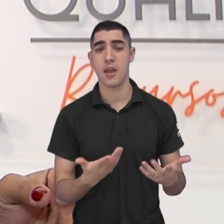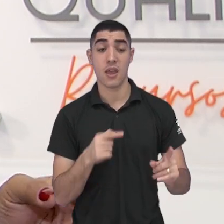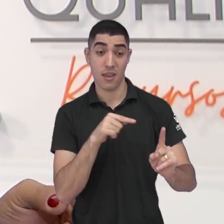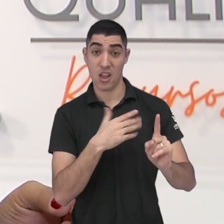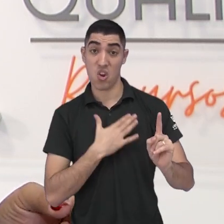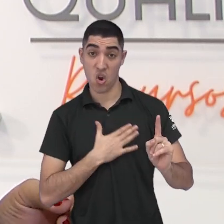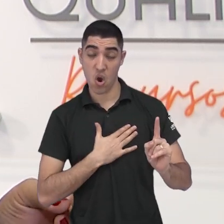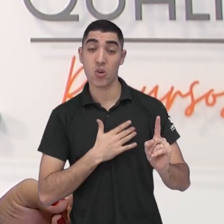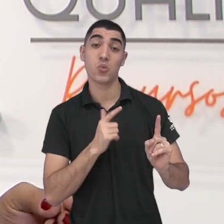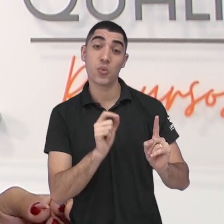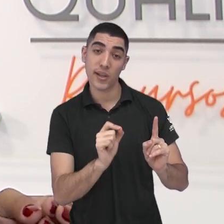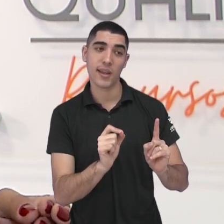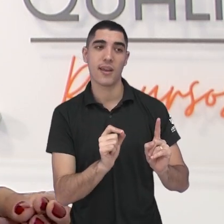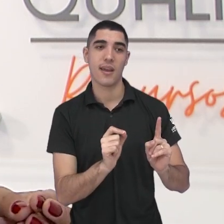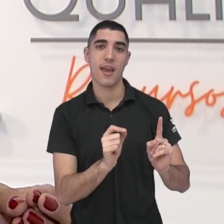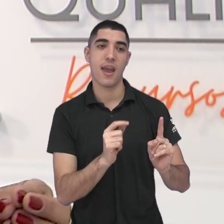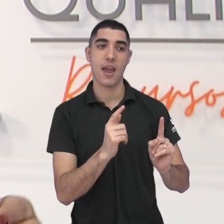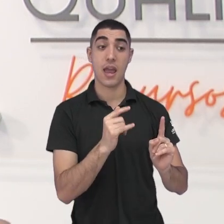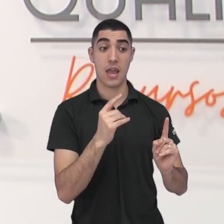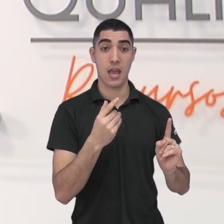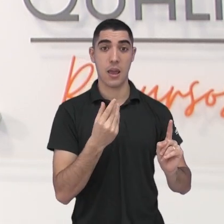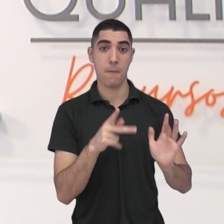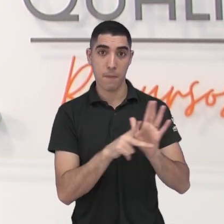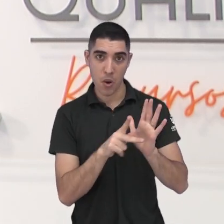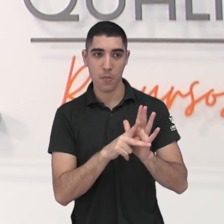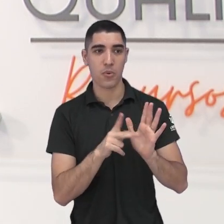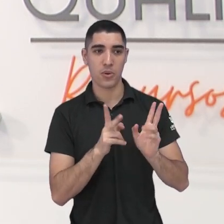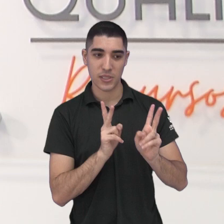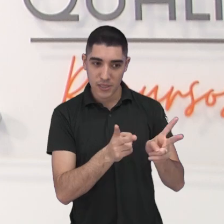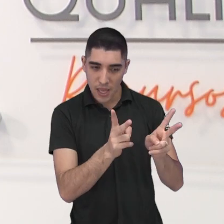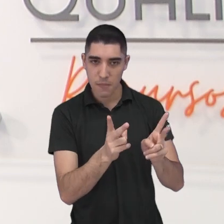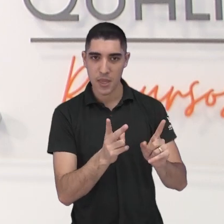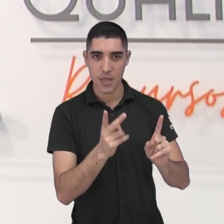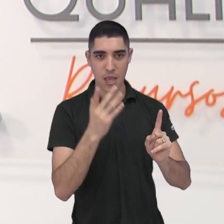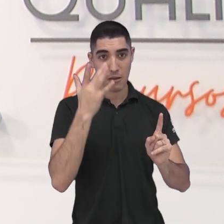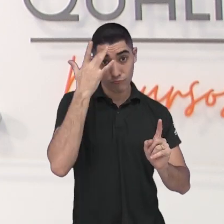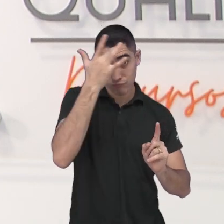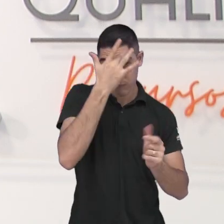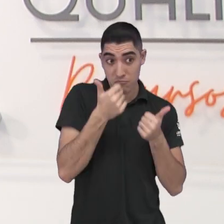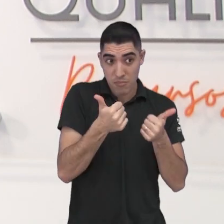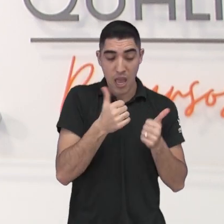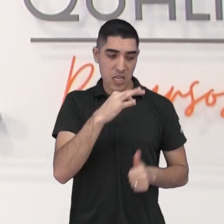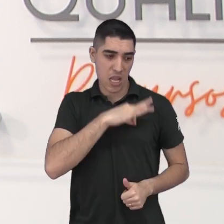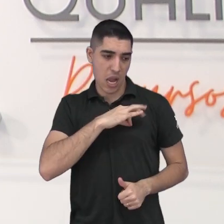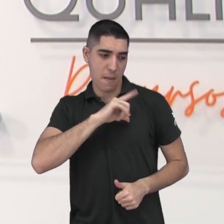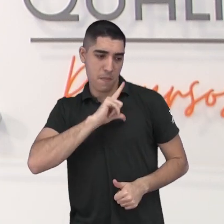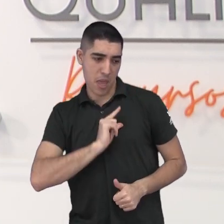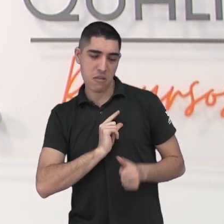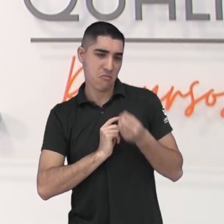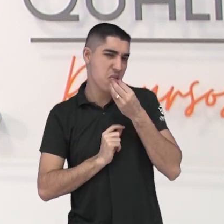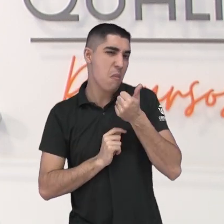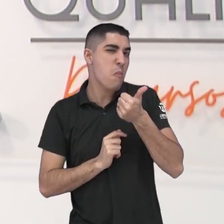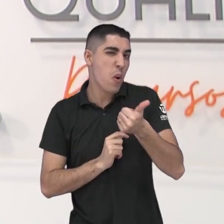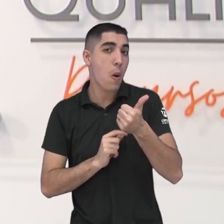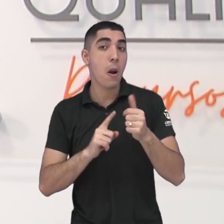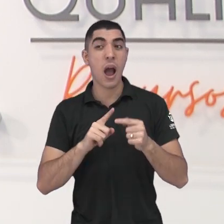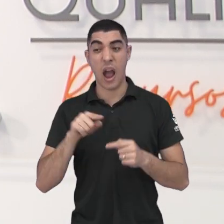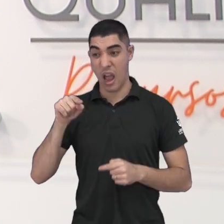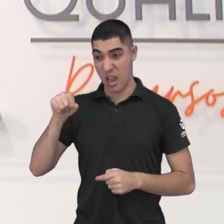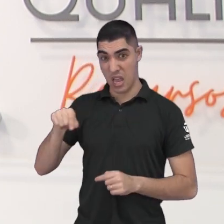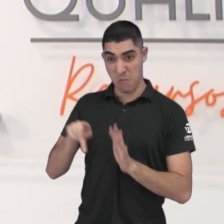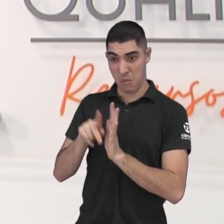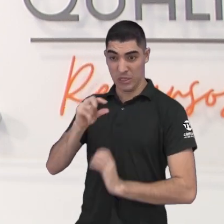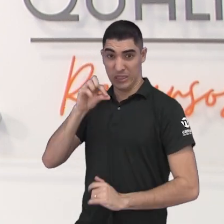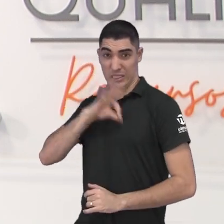preferir um trabalho que dê para eles esse benefício da saúde mental em dia, para ganhar